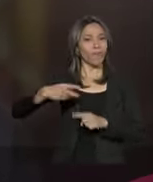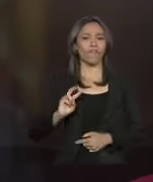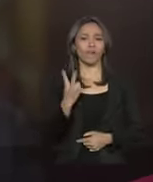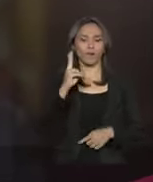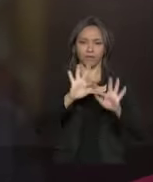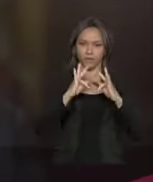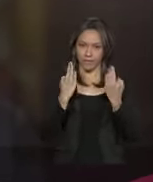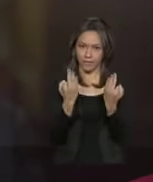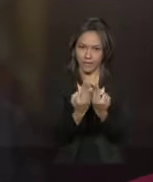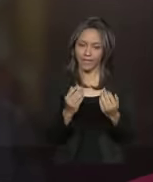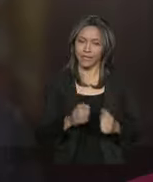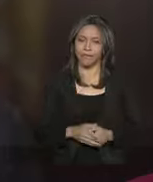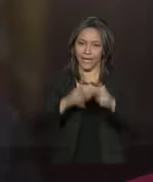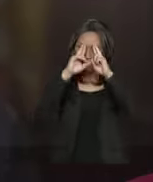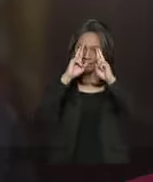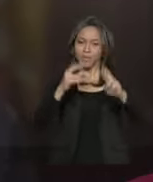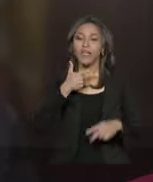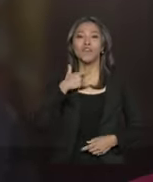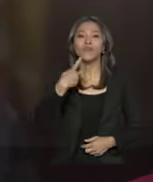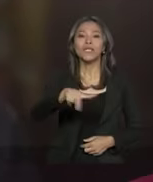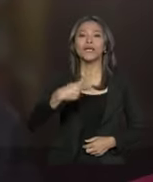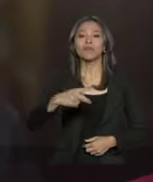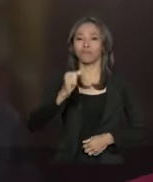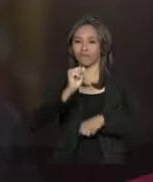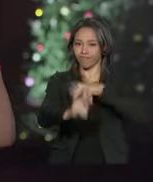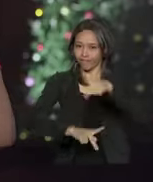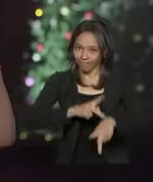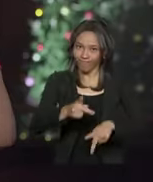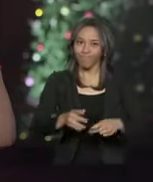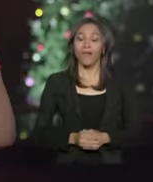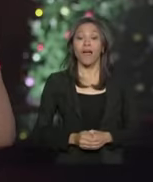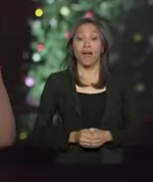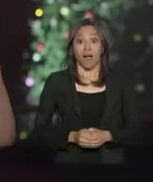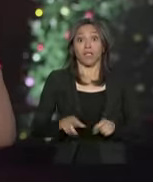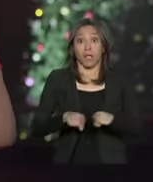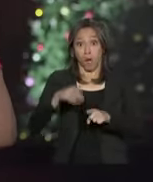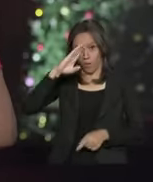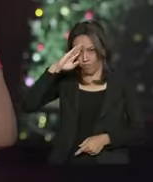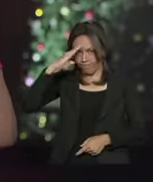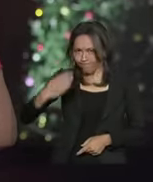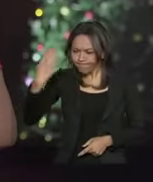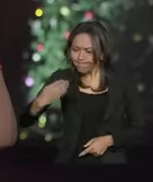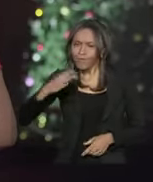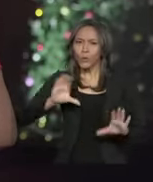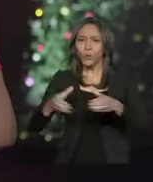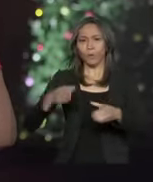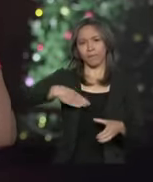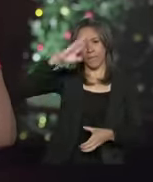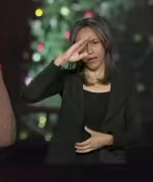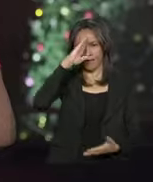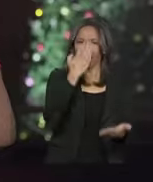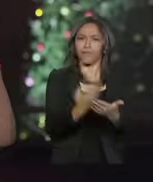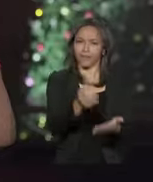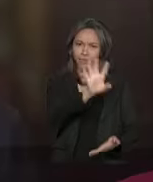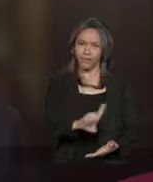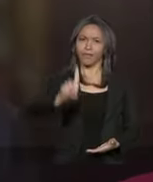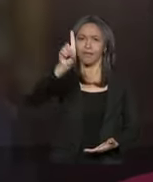família respeito à vontade do seu povo e honra seus militares e acredita em